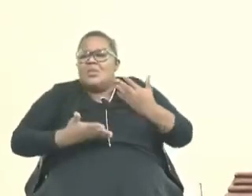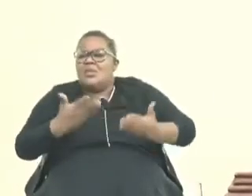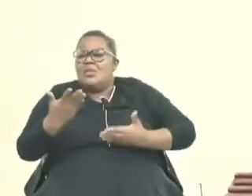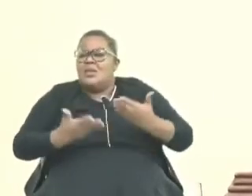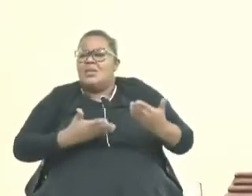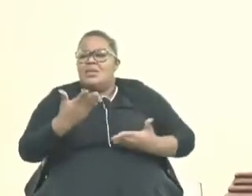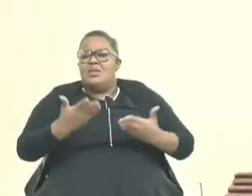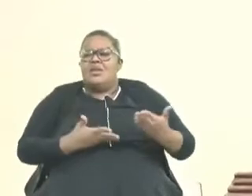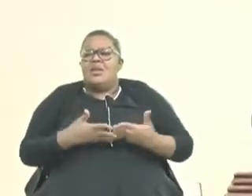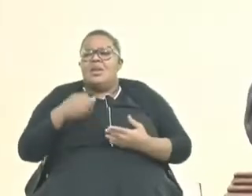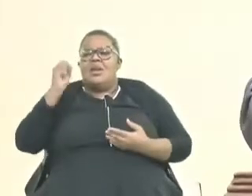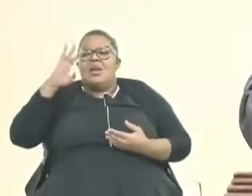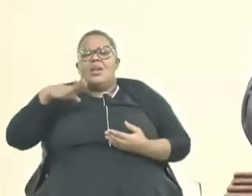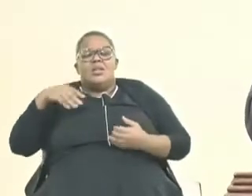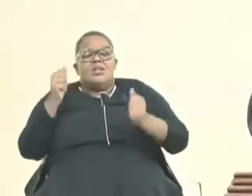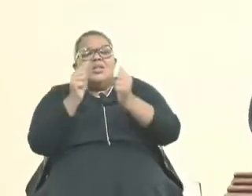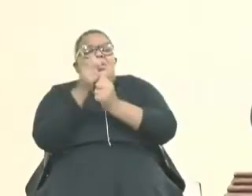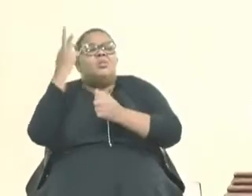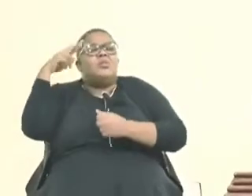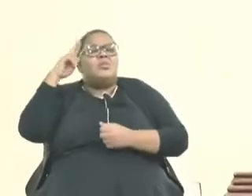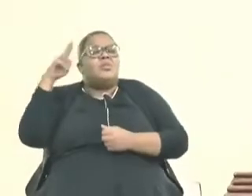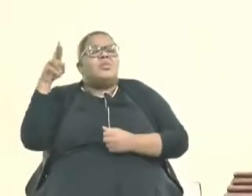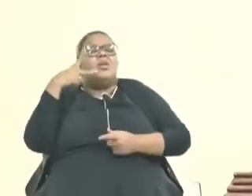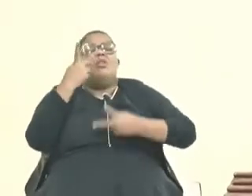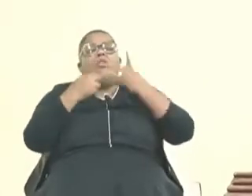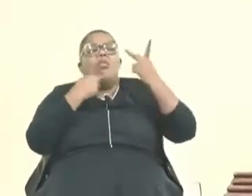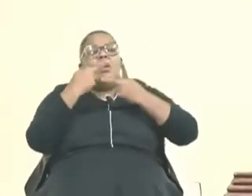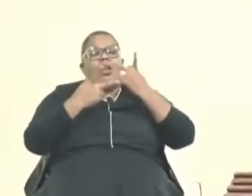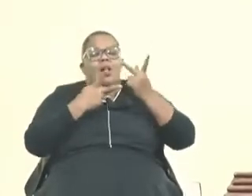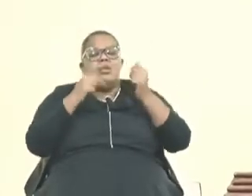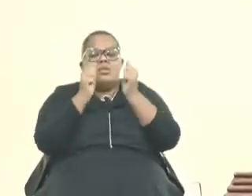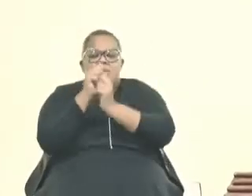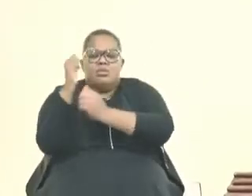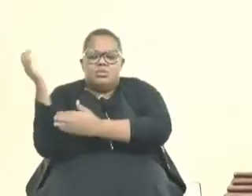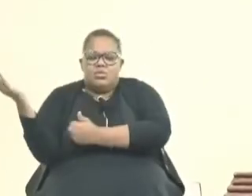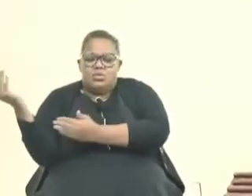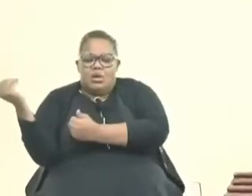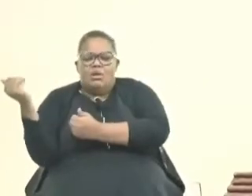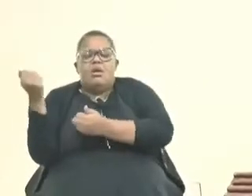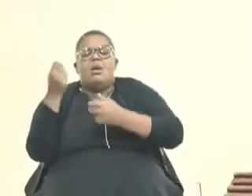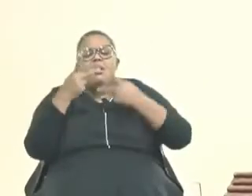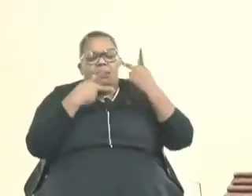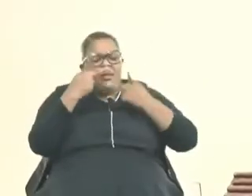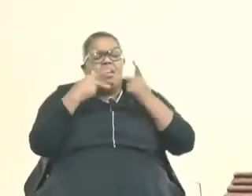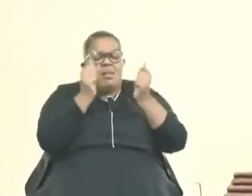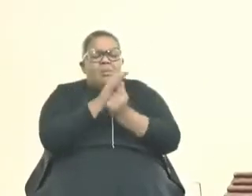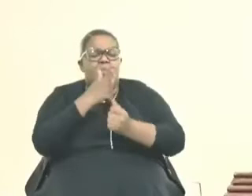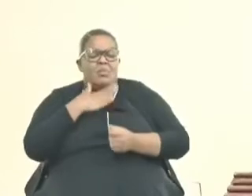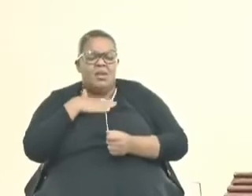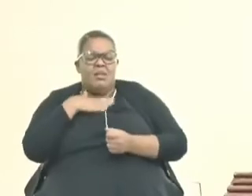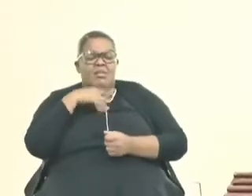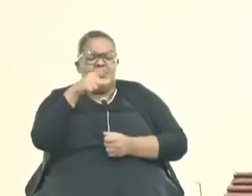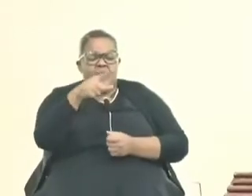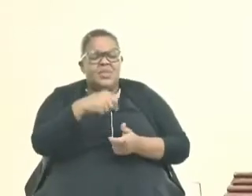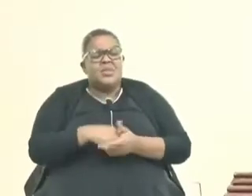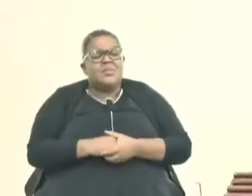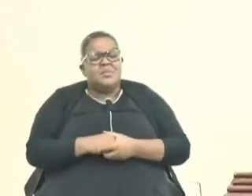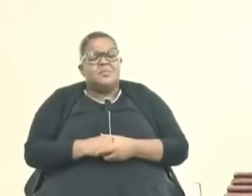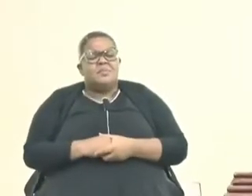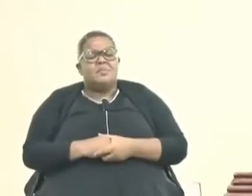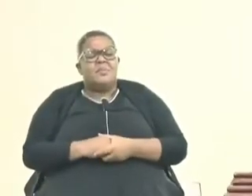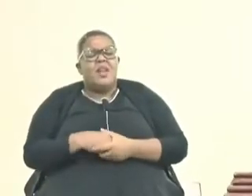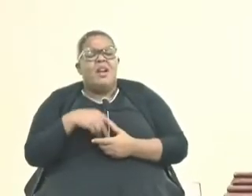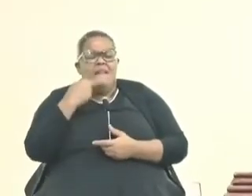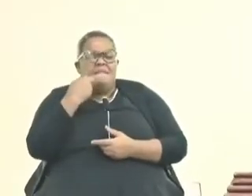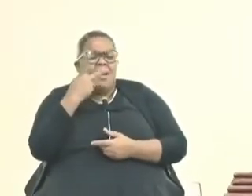falando assim como se eu falasse com o jovem Samuel e continua falando conosco continuar